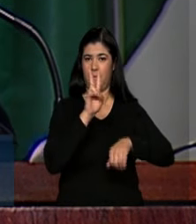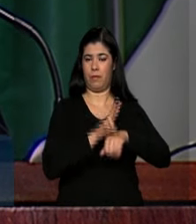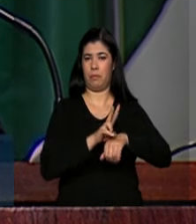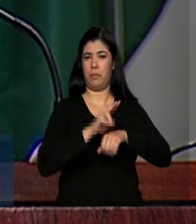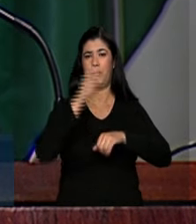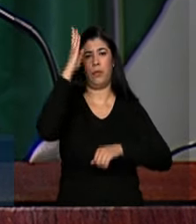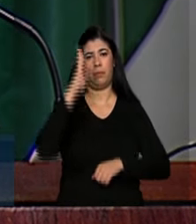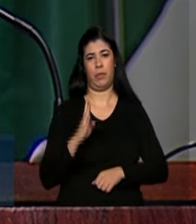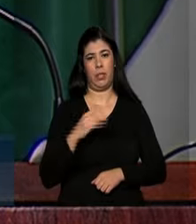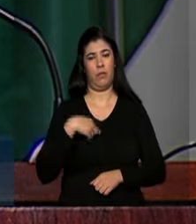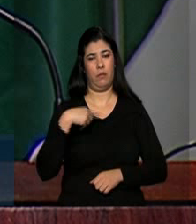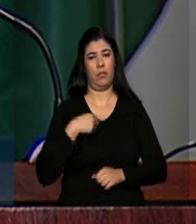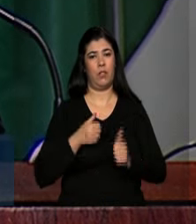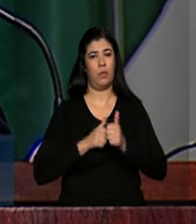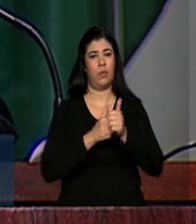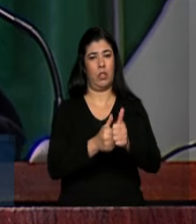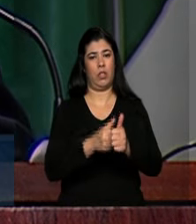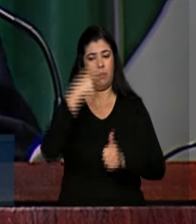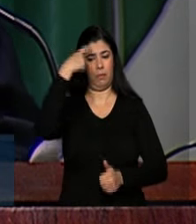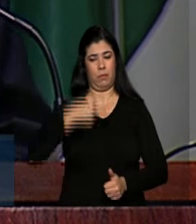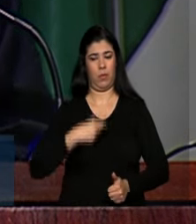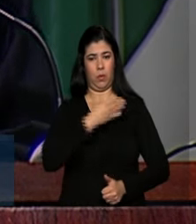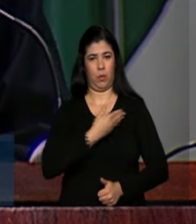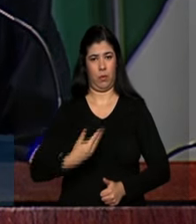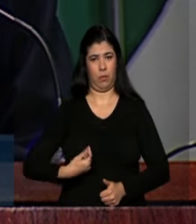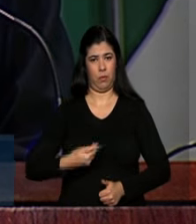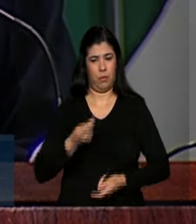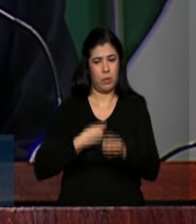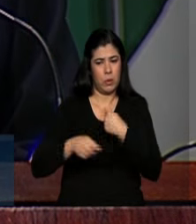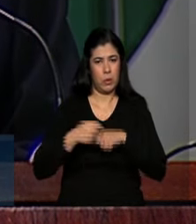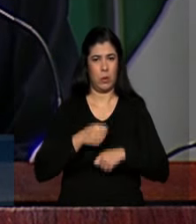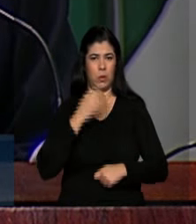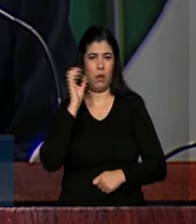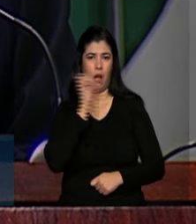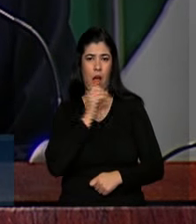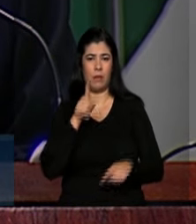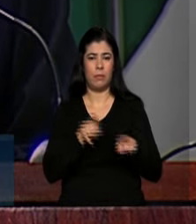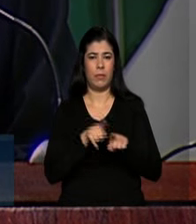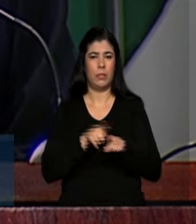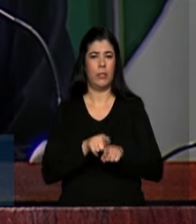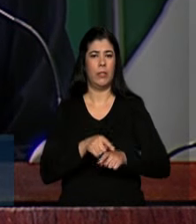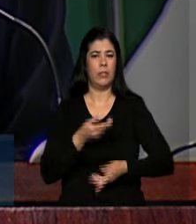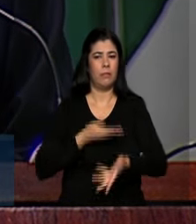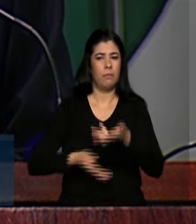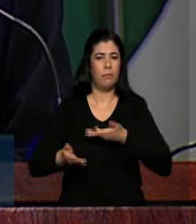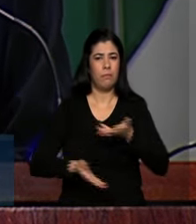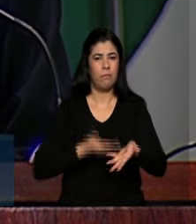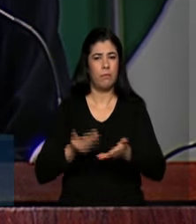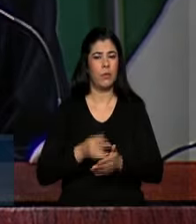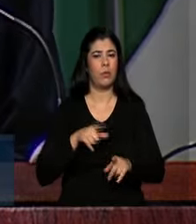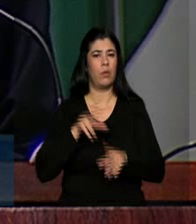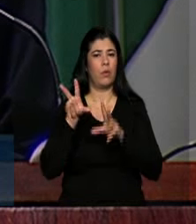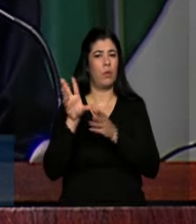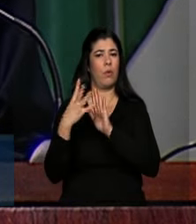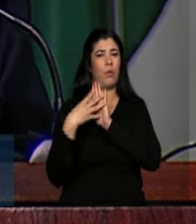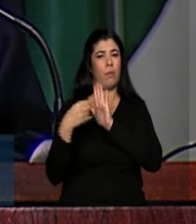Serão guiados pelo exemplo do homem público, negociador hábil e servidor incansável que o Barão do Rio Branco nos